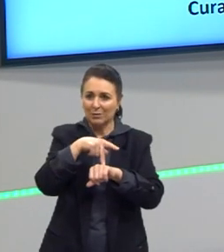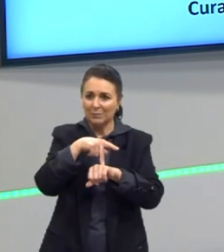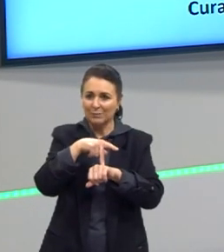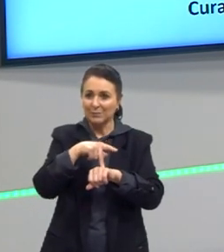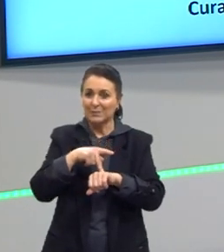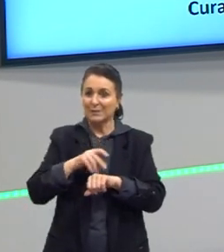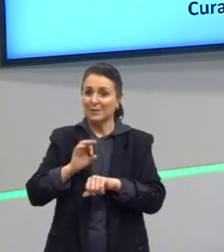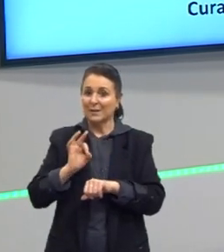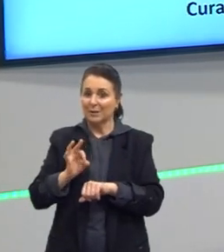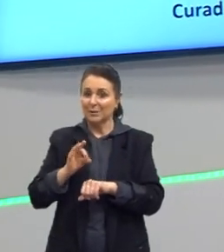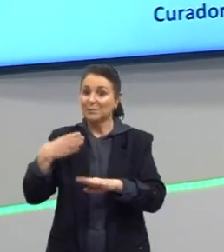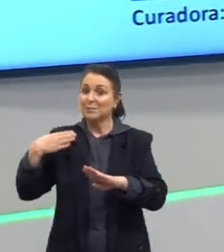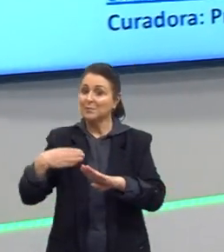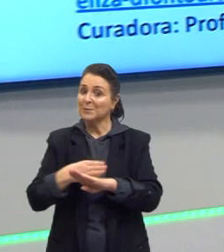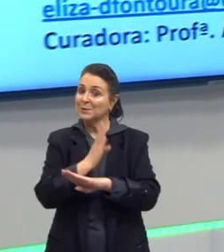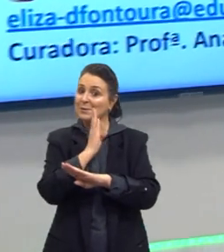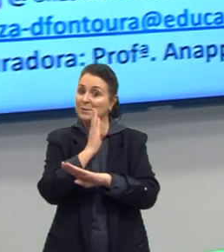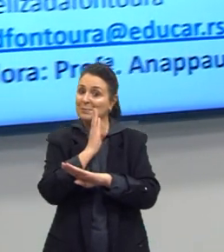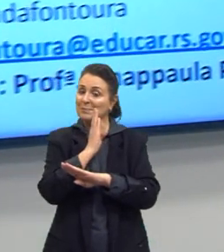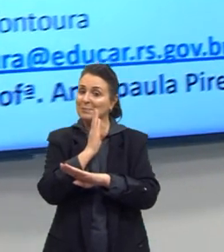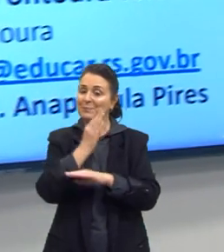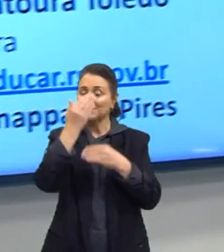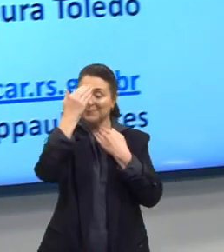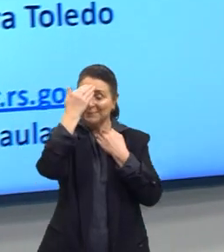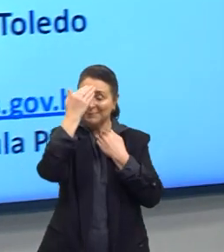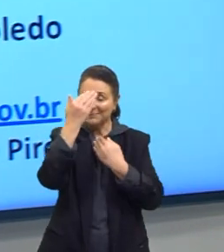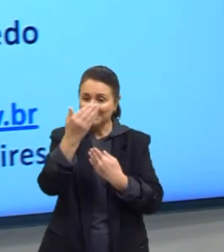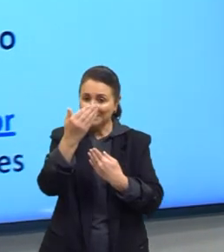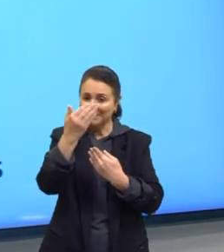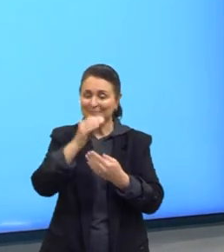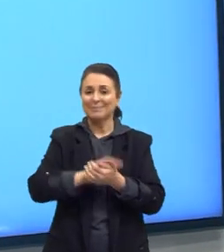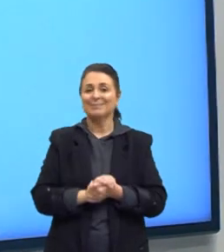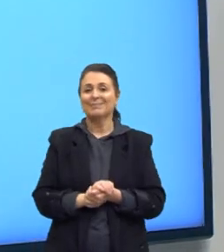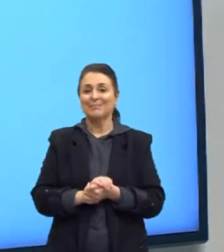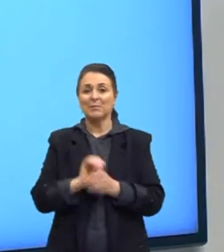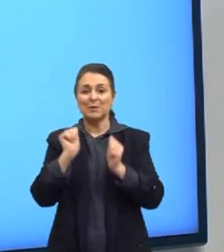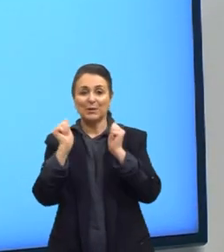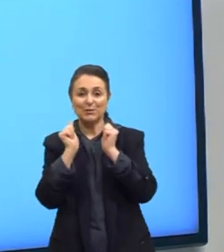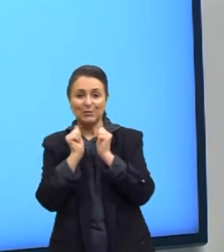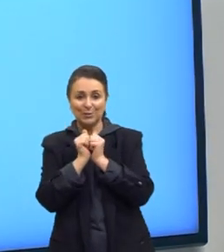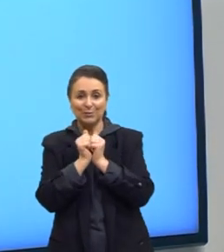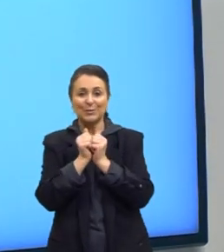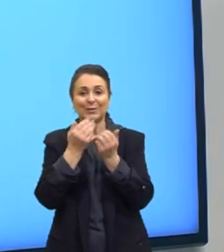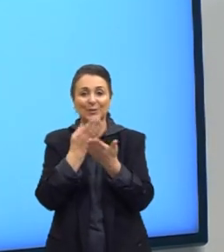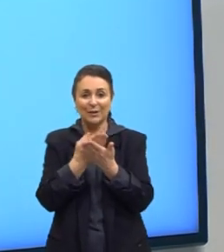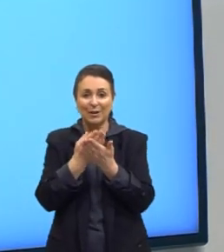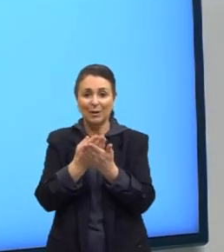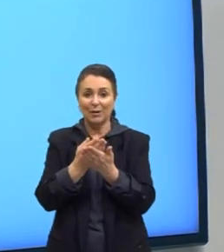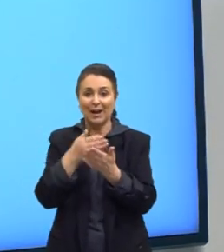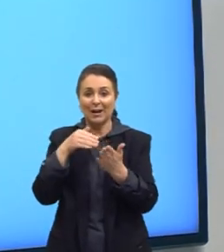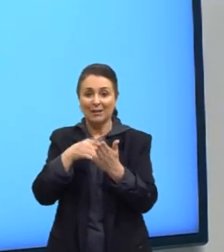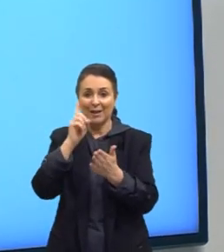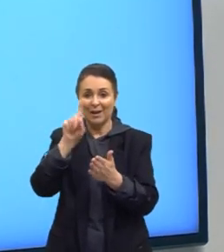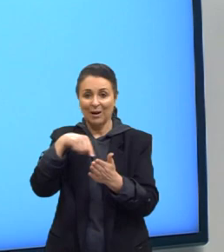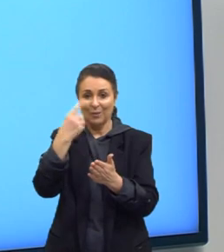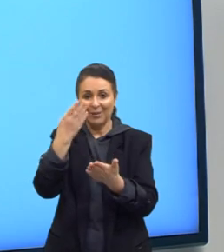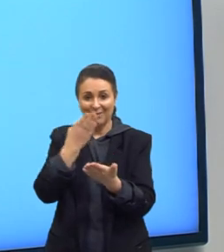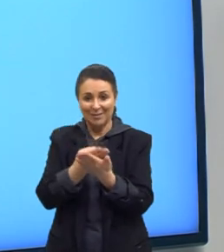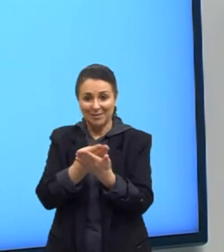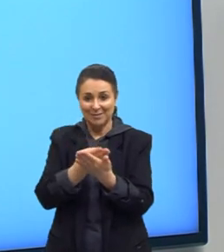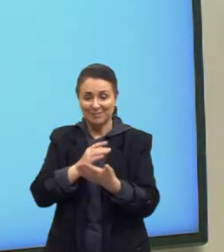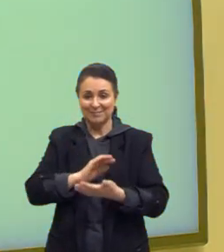certo partiu passar obrigada por acompanhar essa aula que nos encontramos muito em